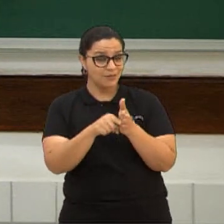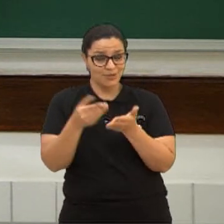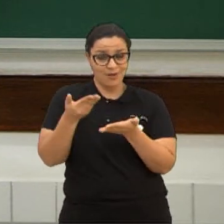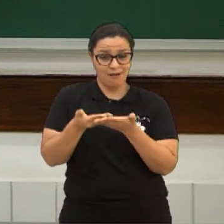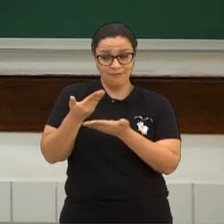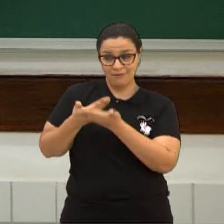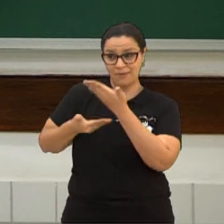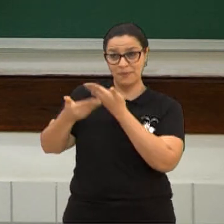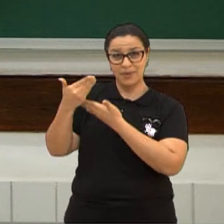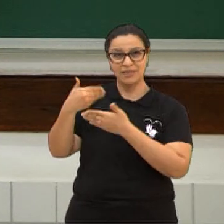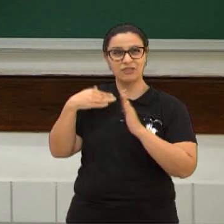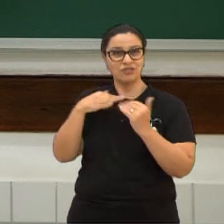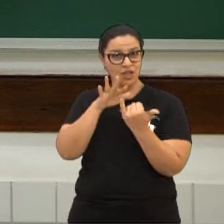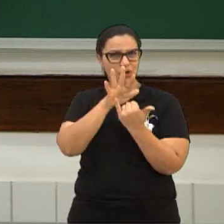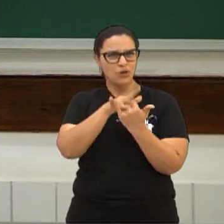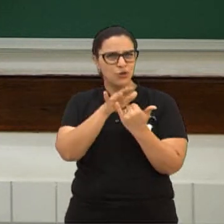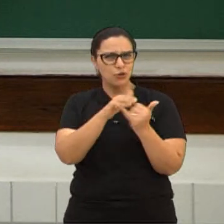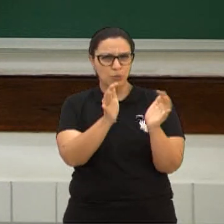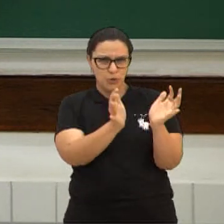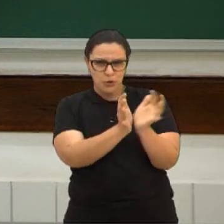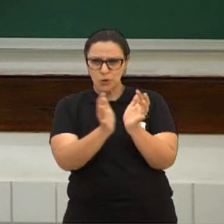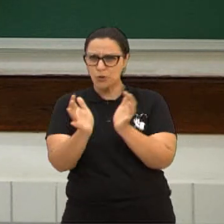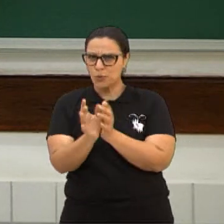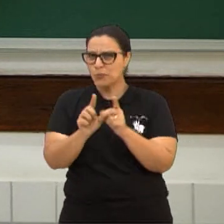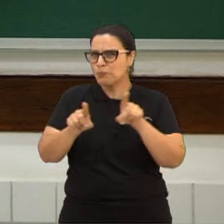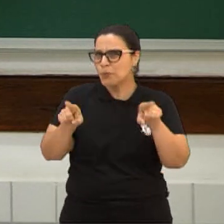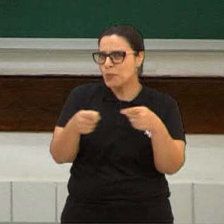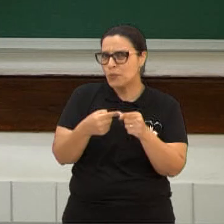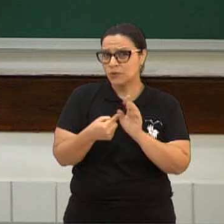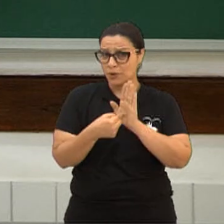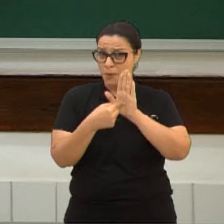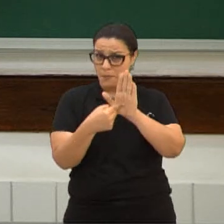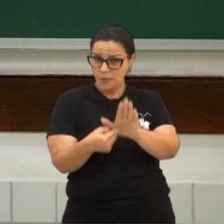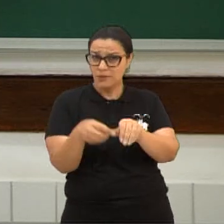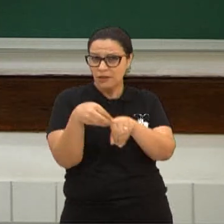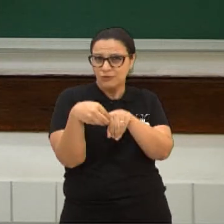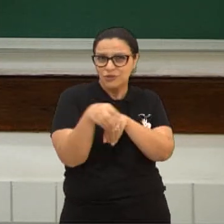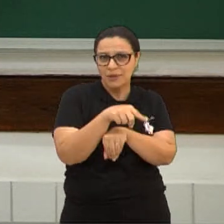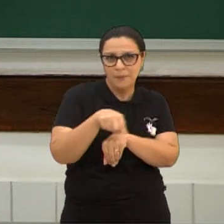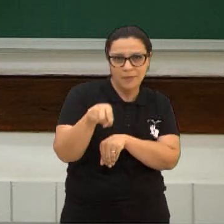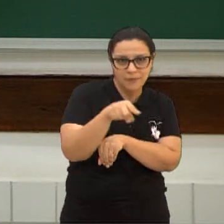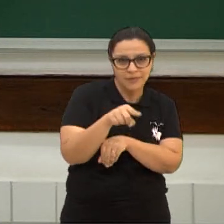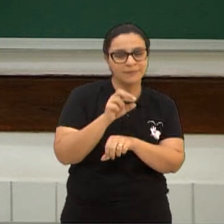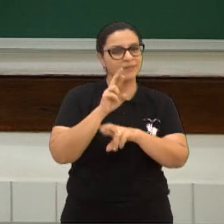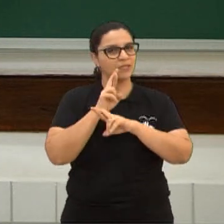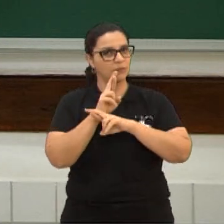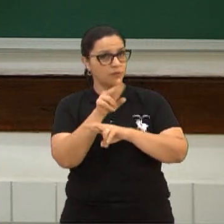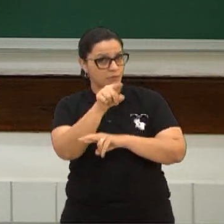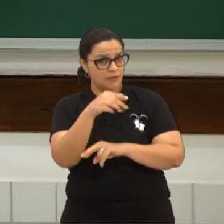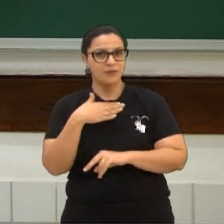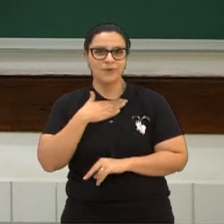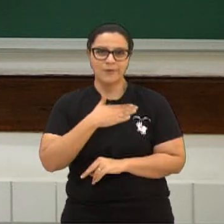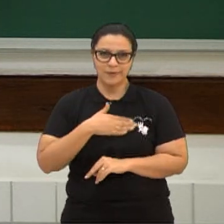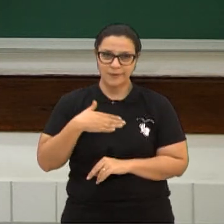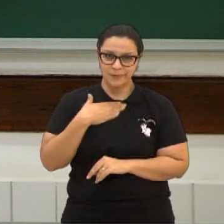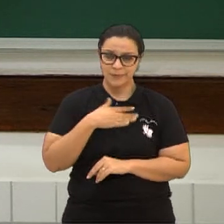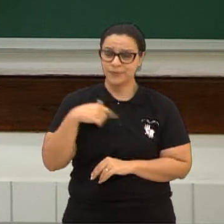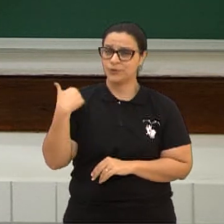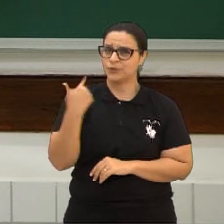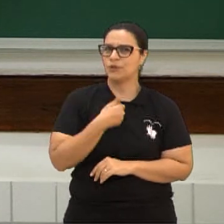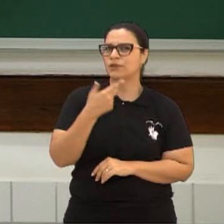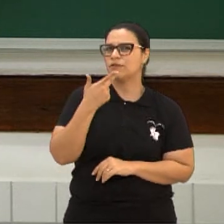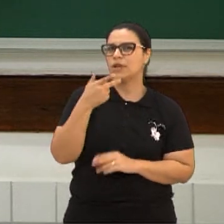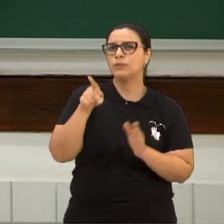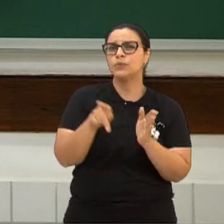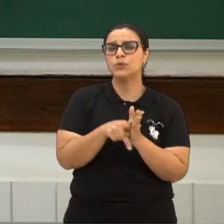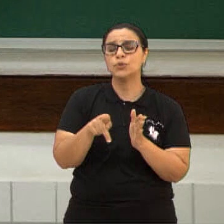aula anterior lá no YouTube? Gostou das músicas que a teacher trouxe para você? Espero que tenha gostado. Nós falamos sobre